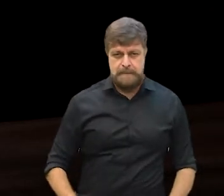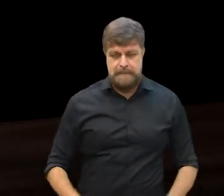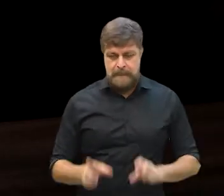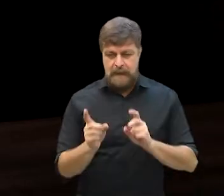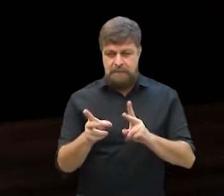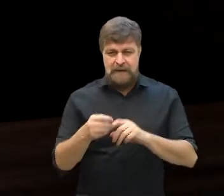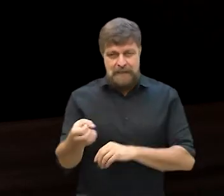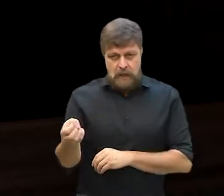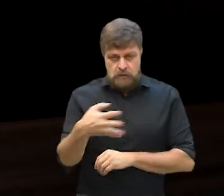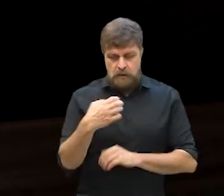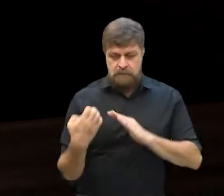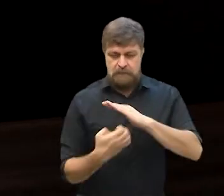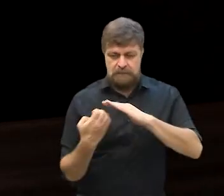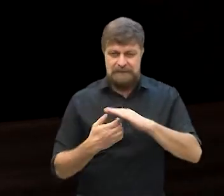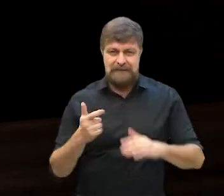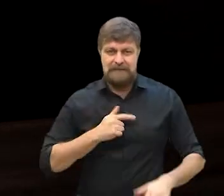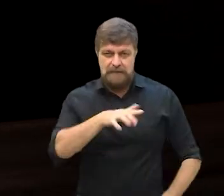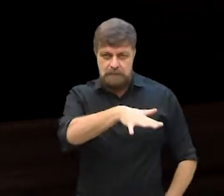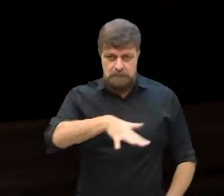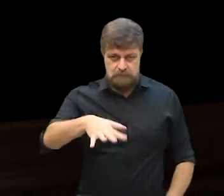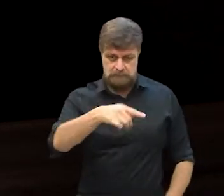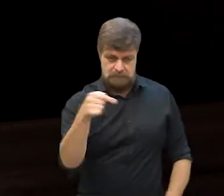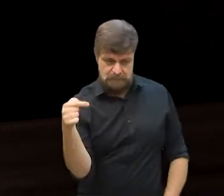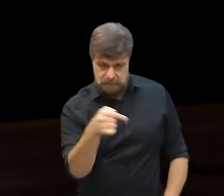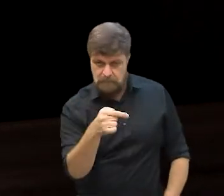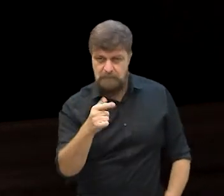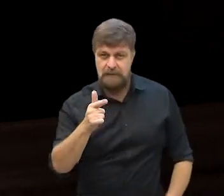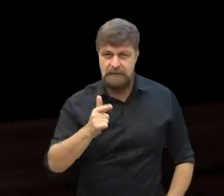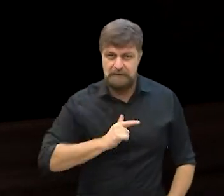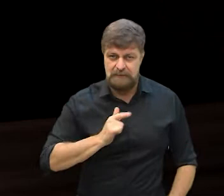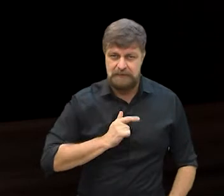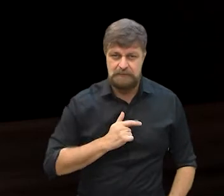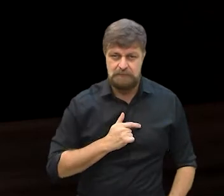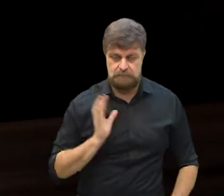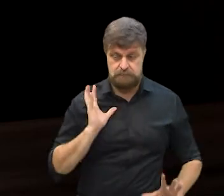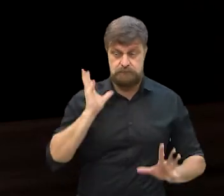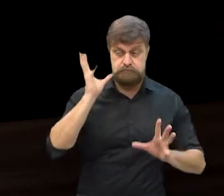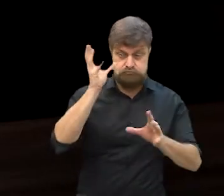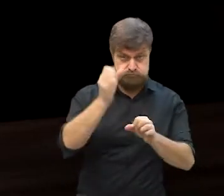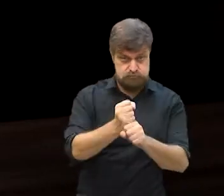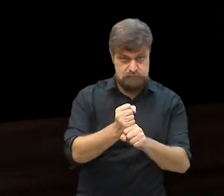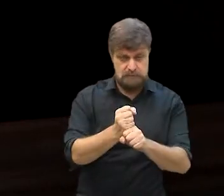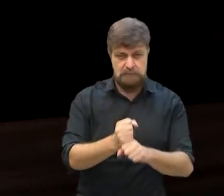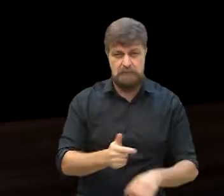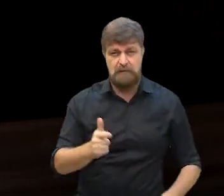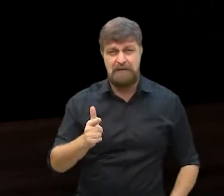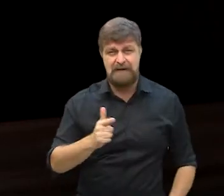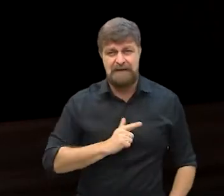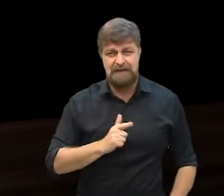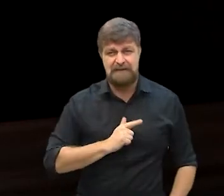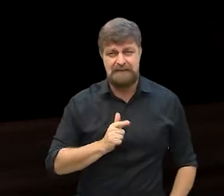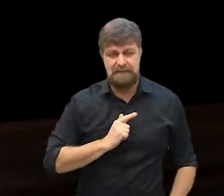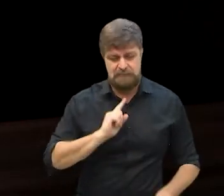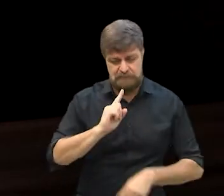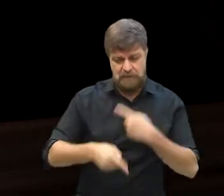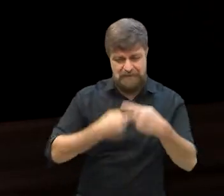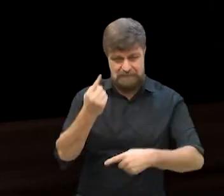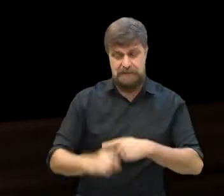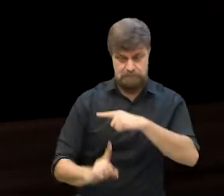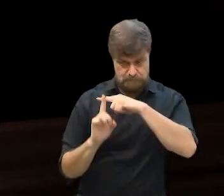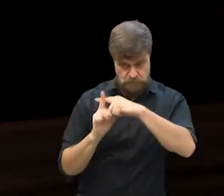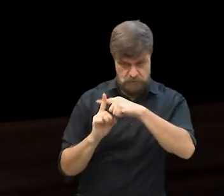negócios, a gente tem aí, por exemplo, o seu segmento foi um segmento que, de forma geral, teve um